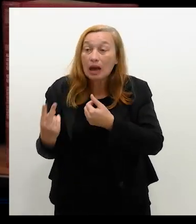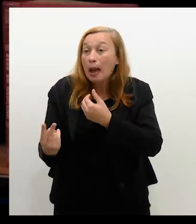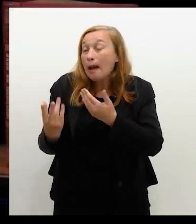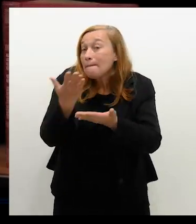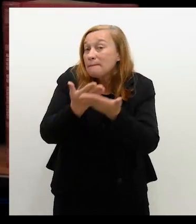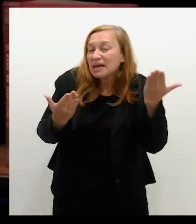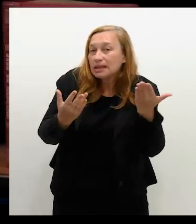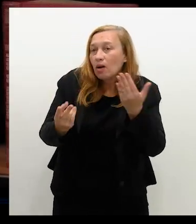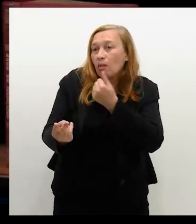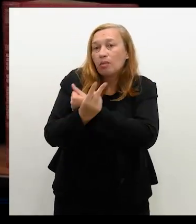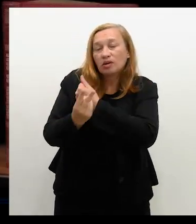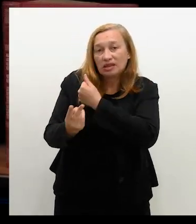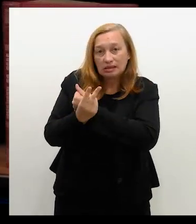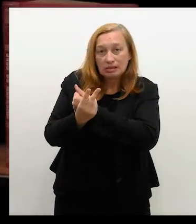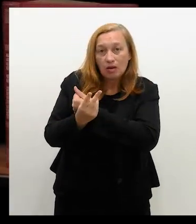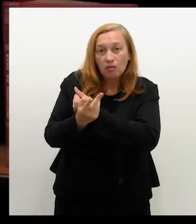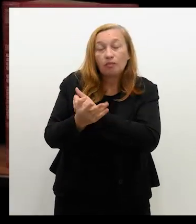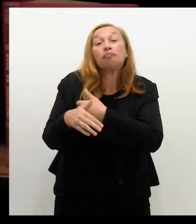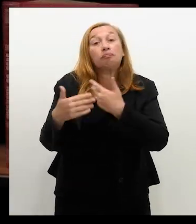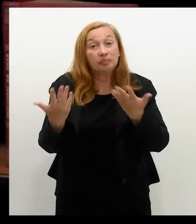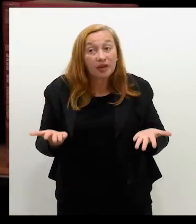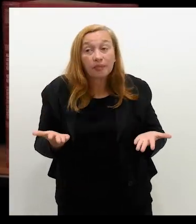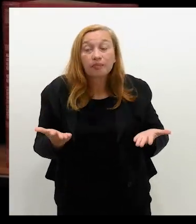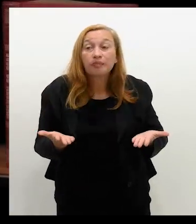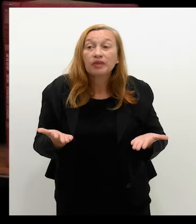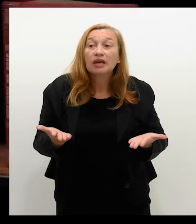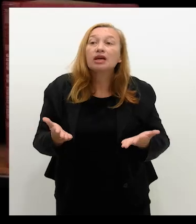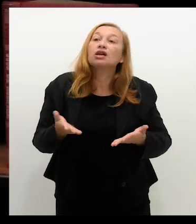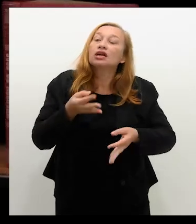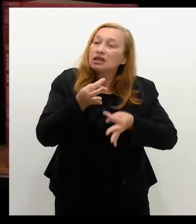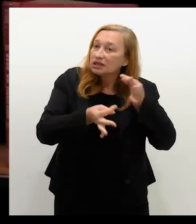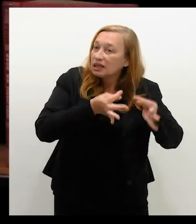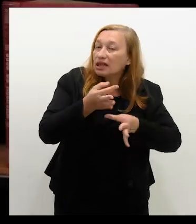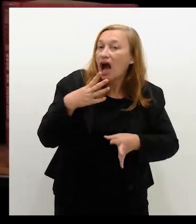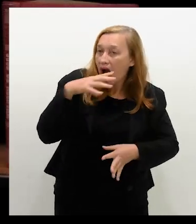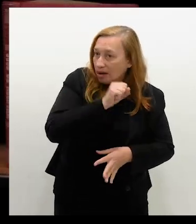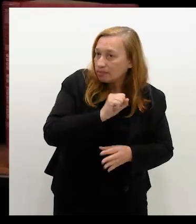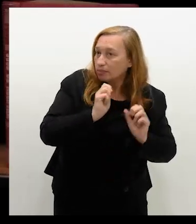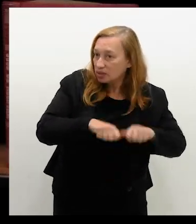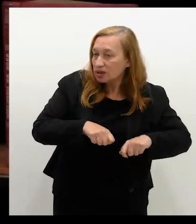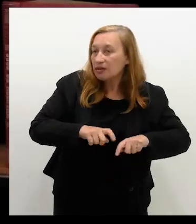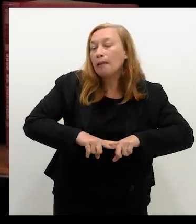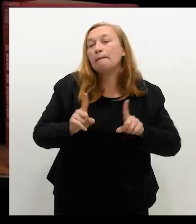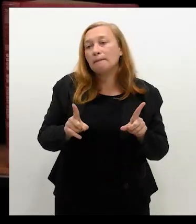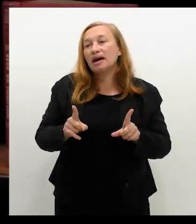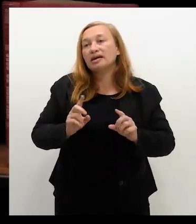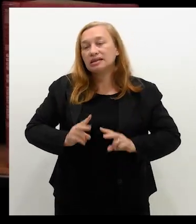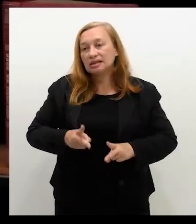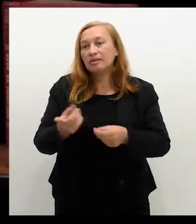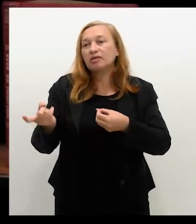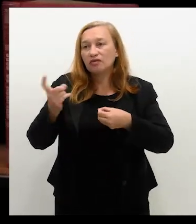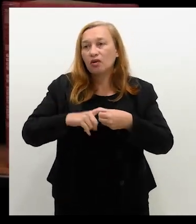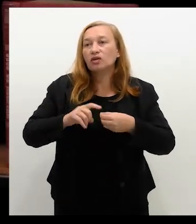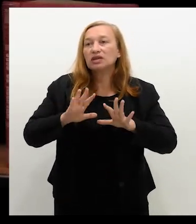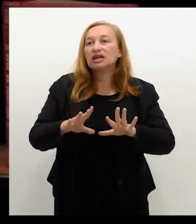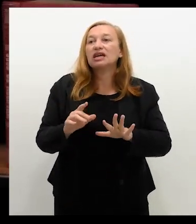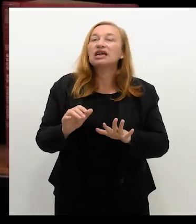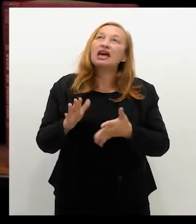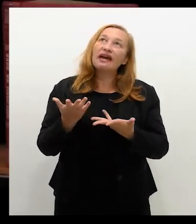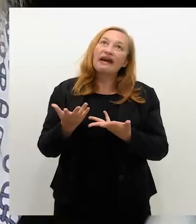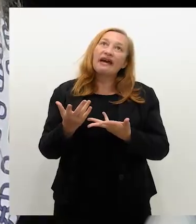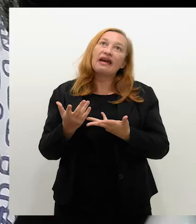proteção timpânica, né? E tratar o mais precocemente possível. Mas a maioria, sim, se regenera.